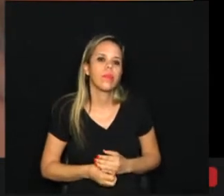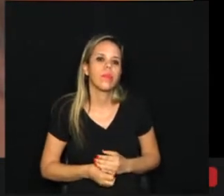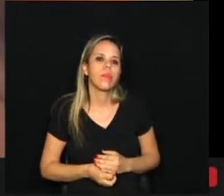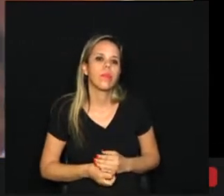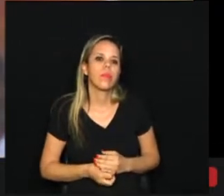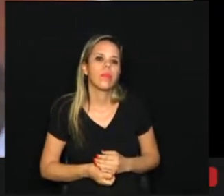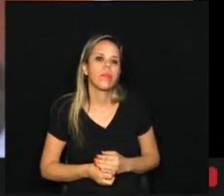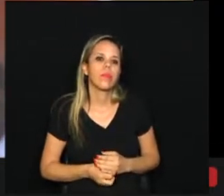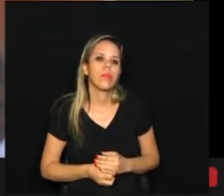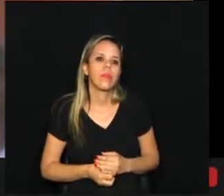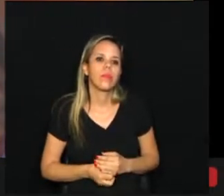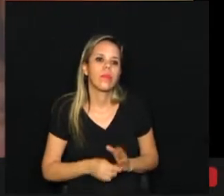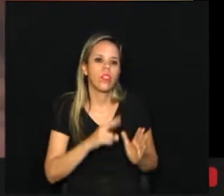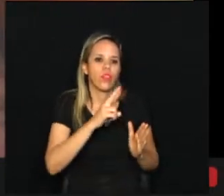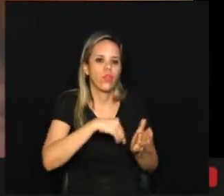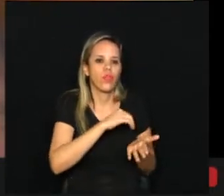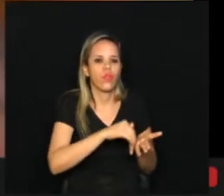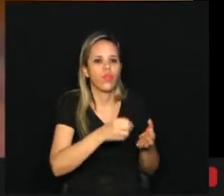e os requerimentos